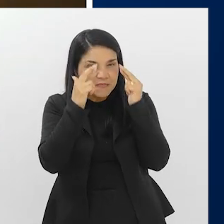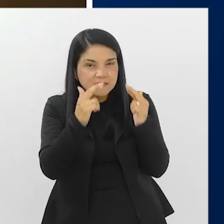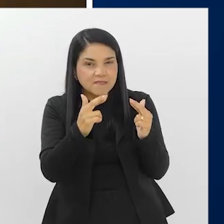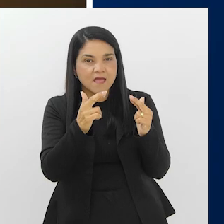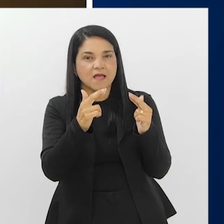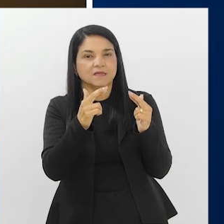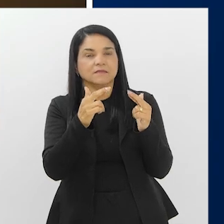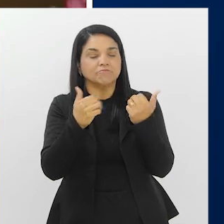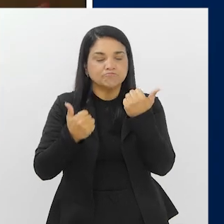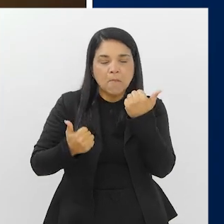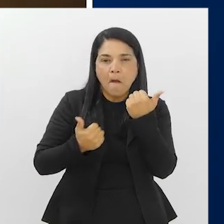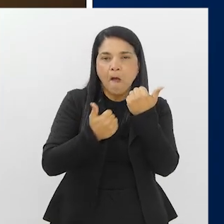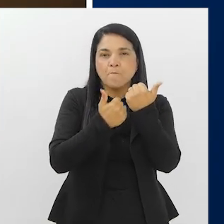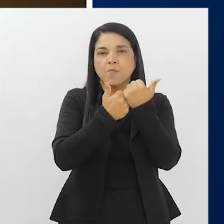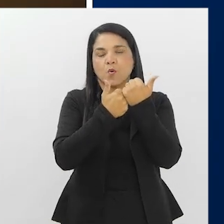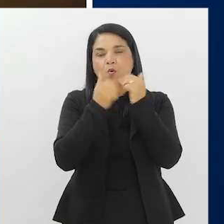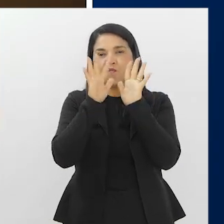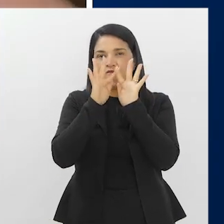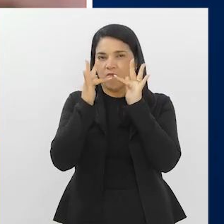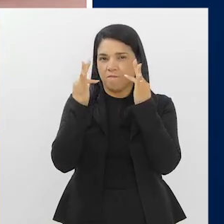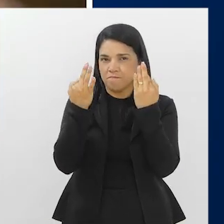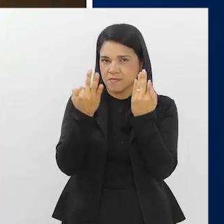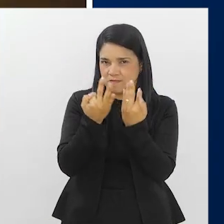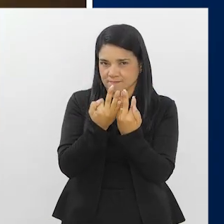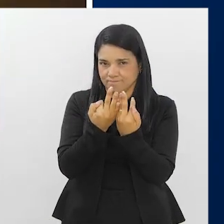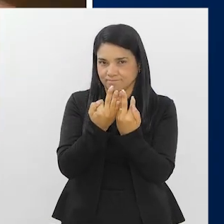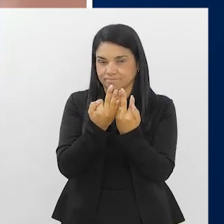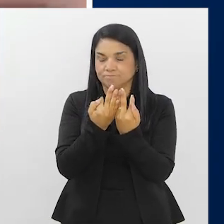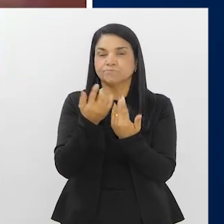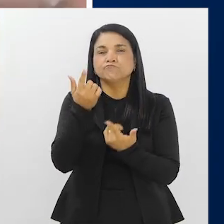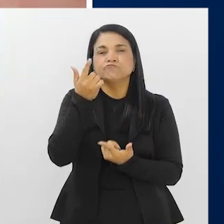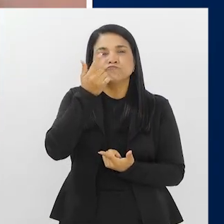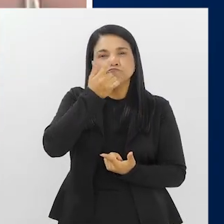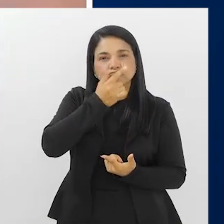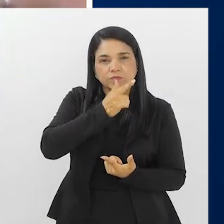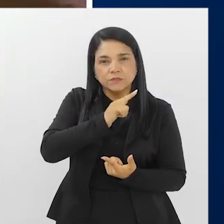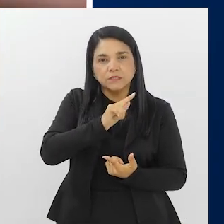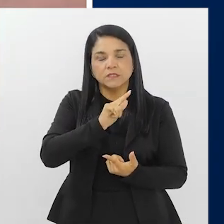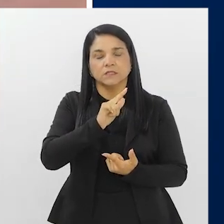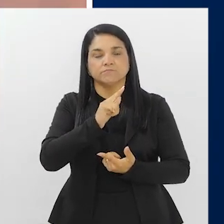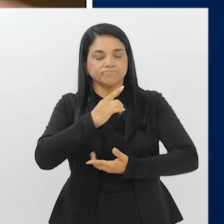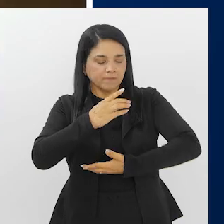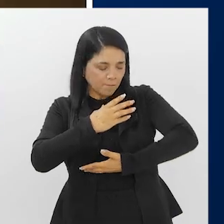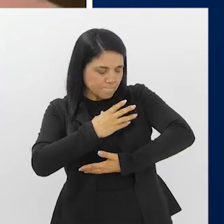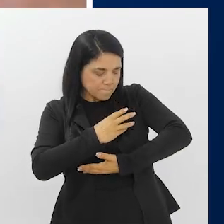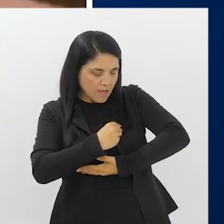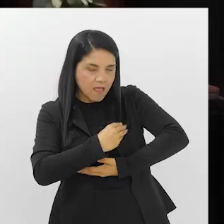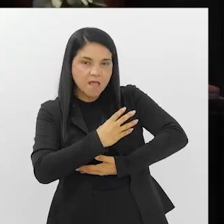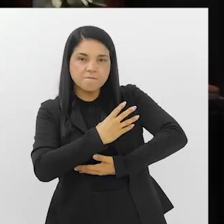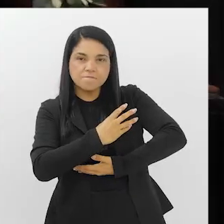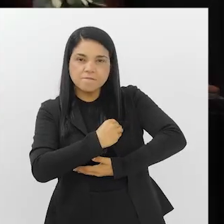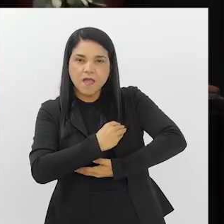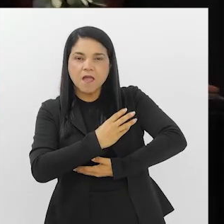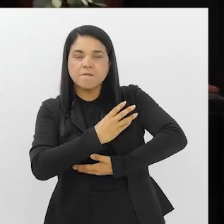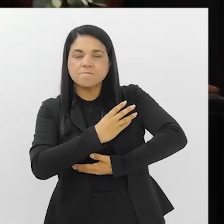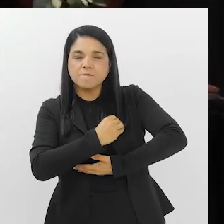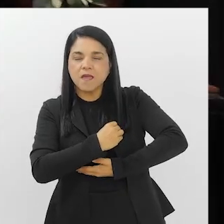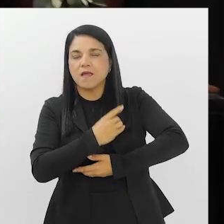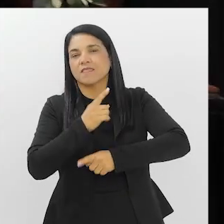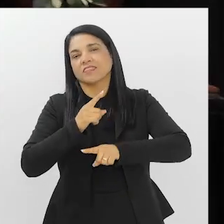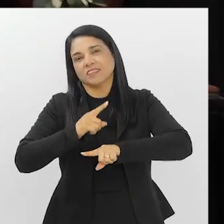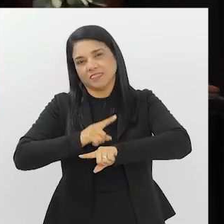respeitada, ela tem que ter uma rede de apoio em volta dela para que ela consiga fazer essa livre demanda, para ela consiga ter esse tempo